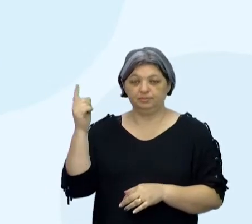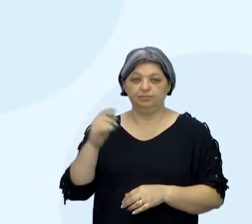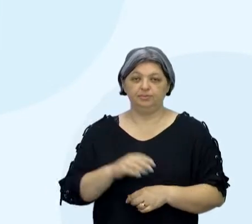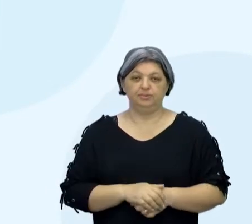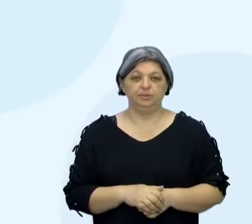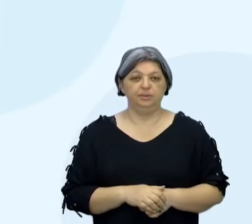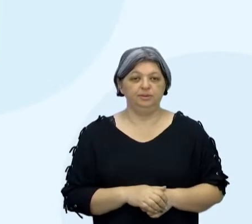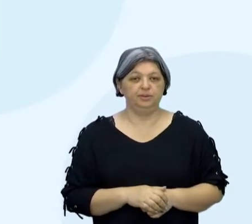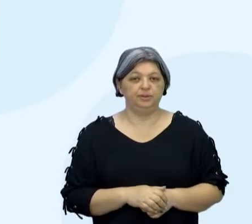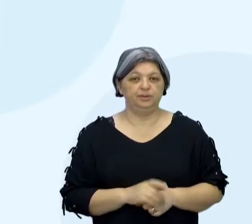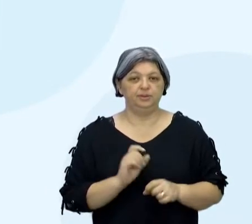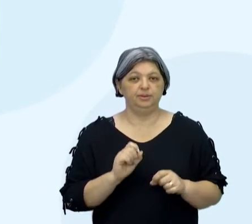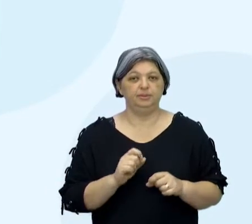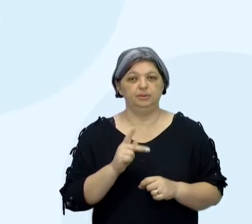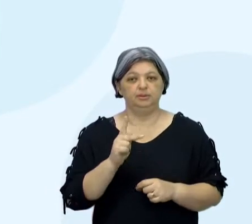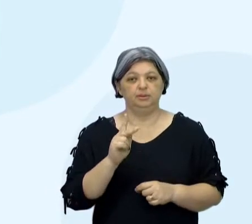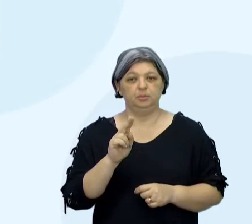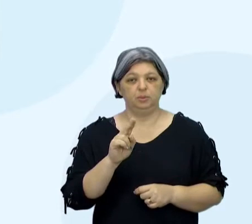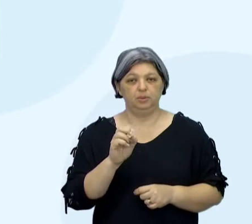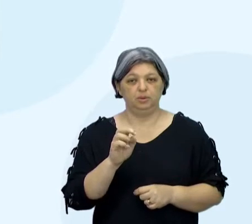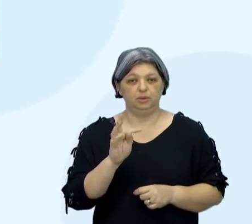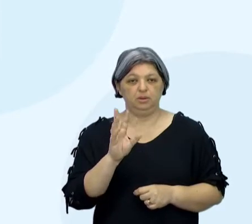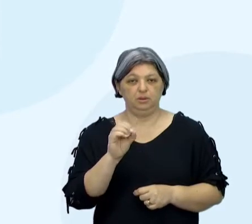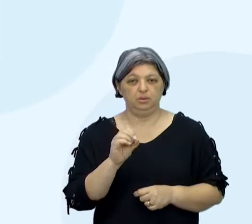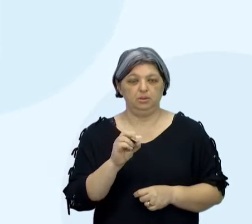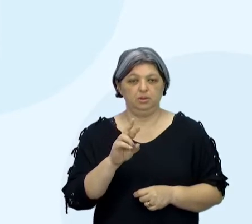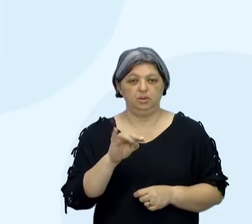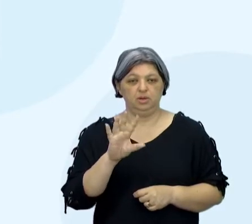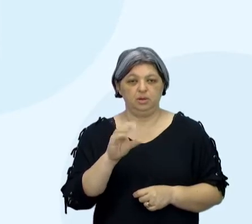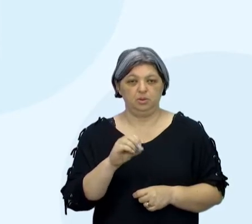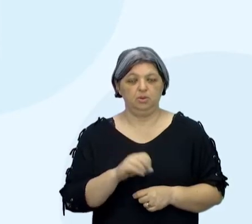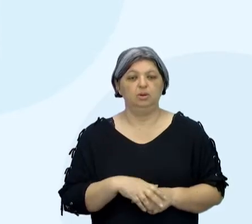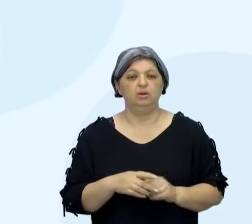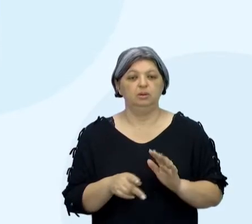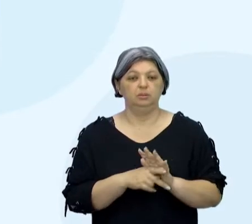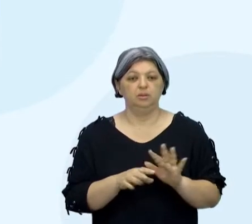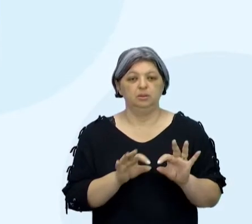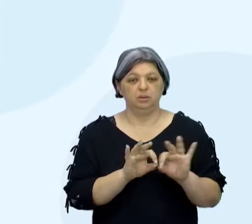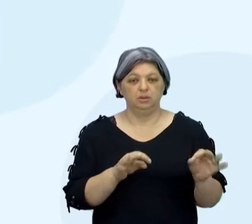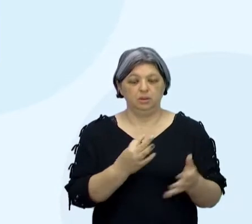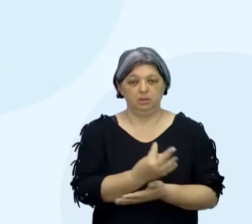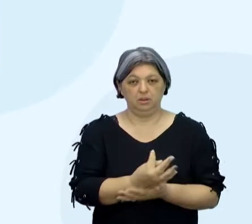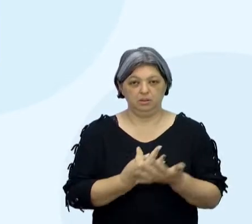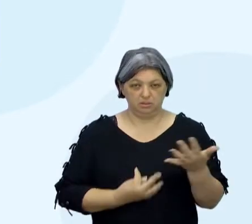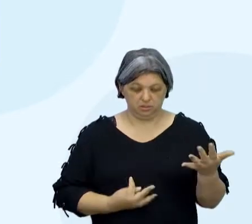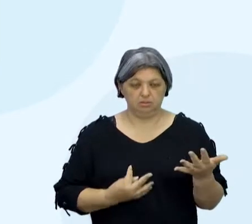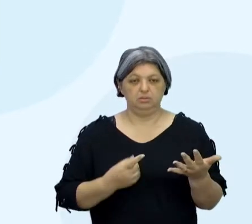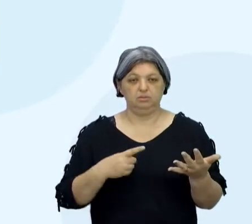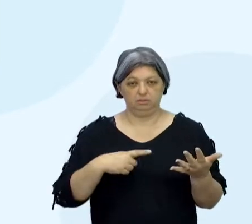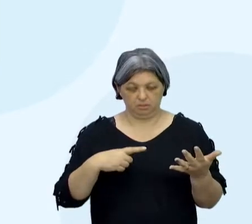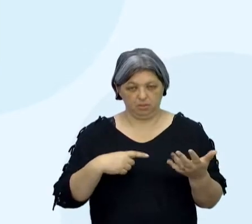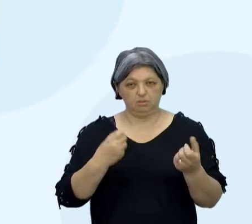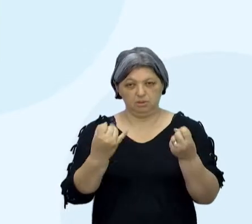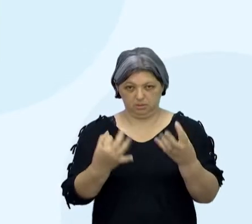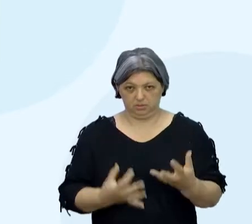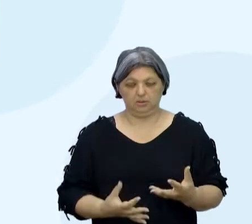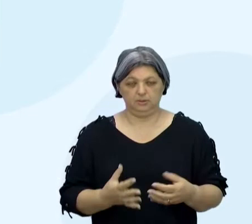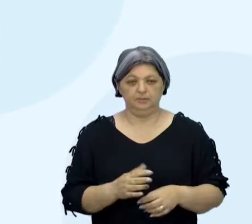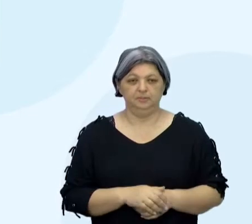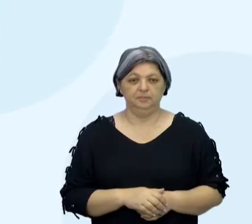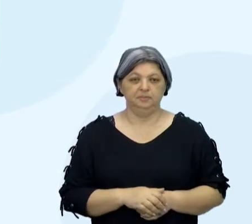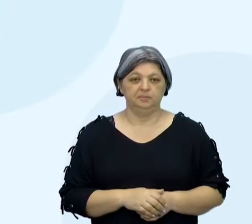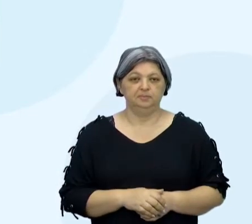Puerto Rico. Bom, primeiro eu coloquei o texto aqui de flavor, que está no próprio manual do jogo. É